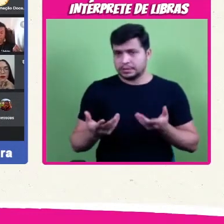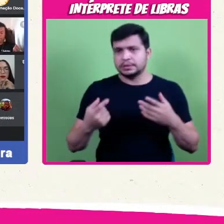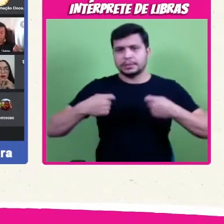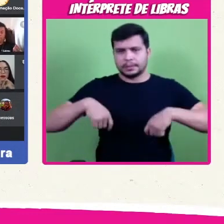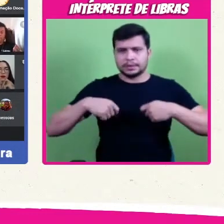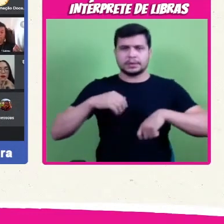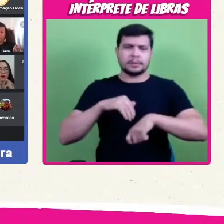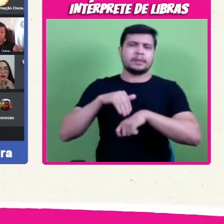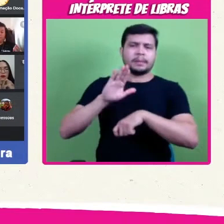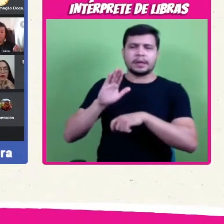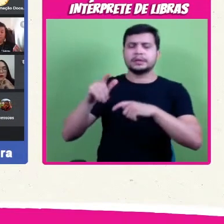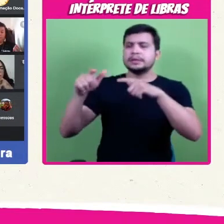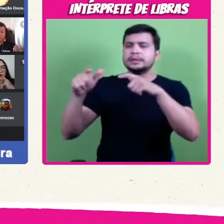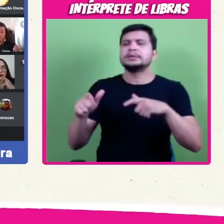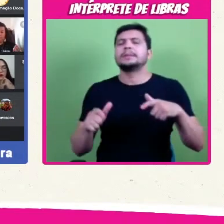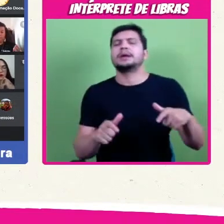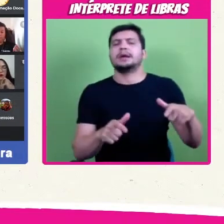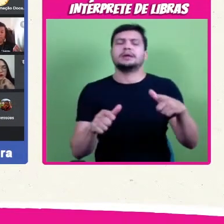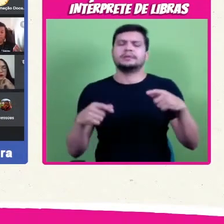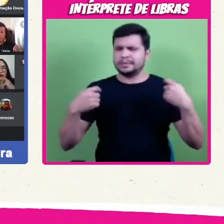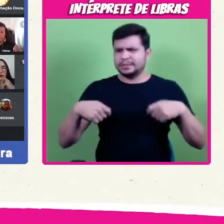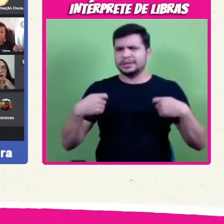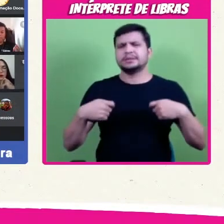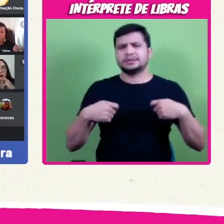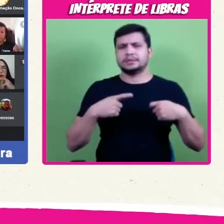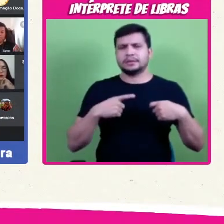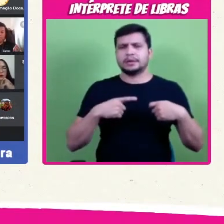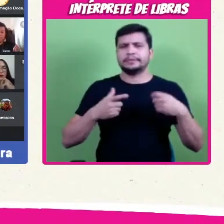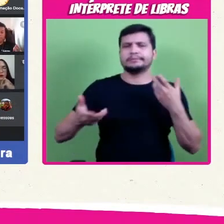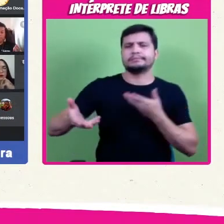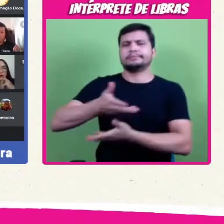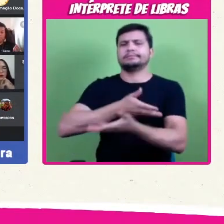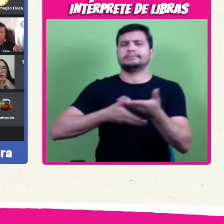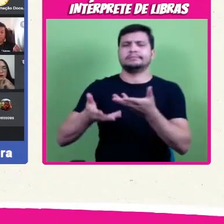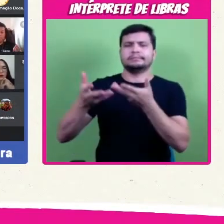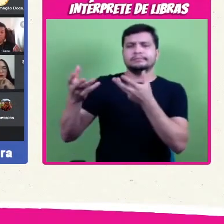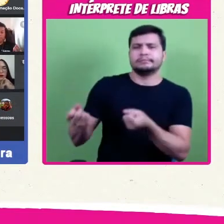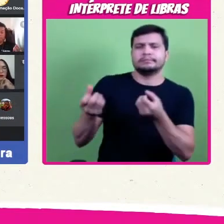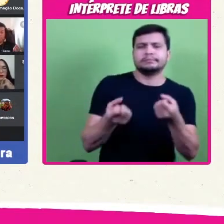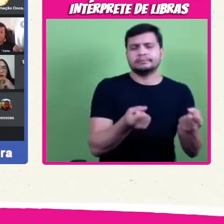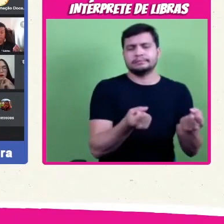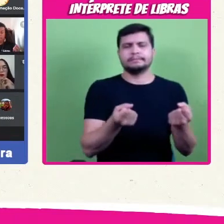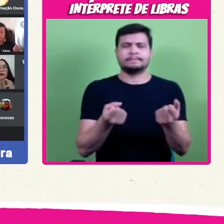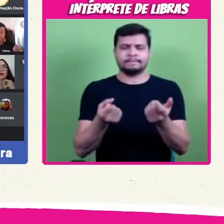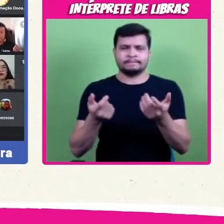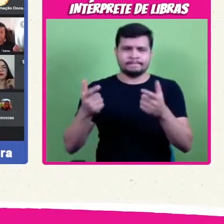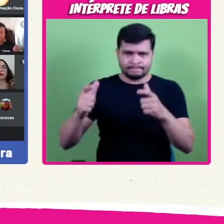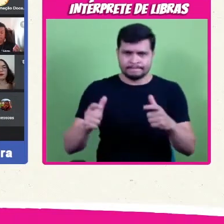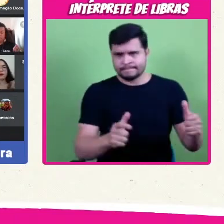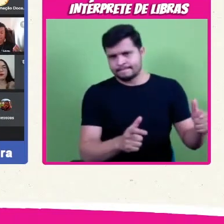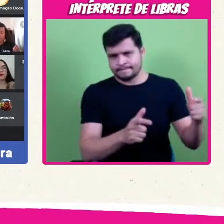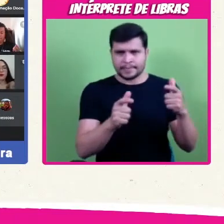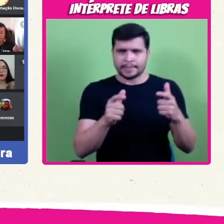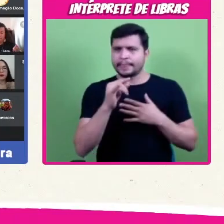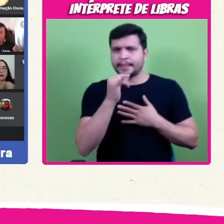mais espaços que acolham essas pessoas, nós, né, que nos acolham. Hoje eu